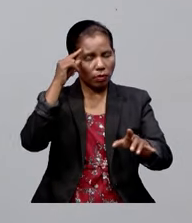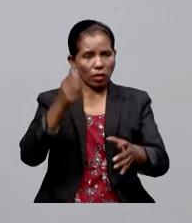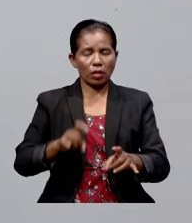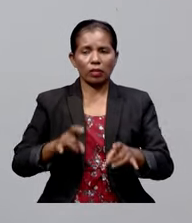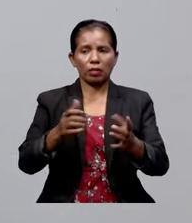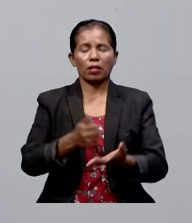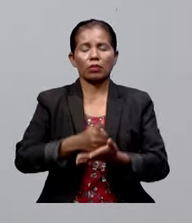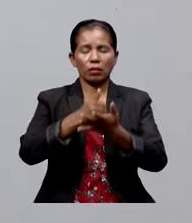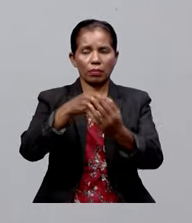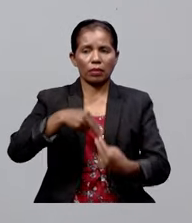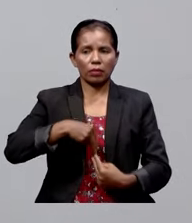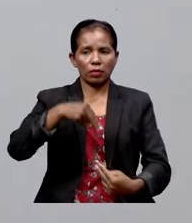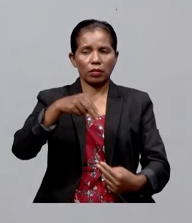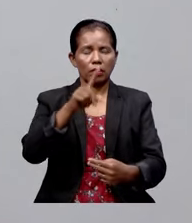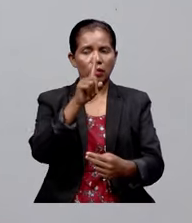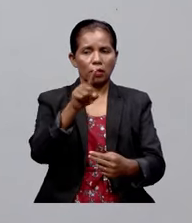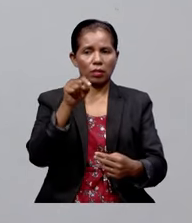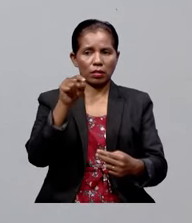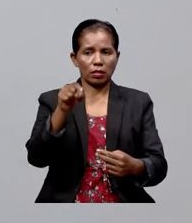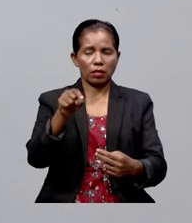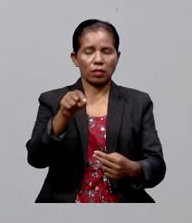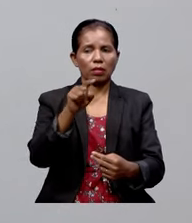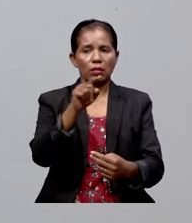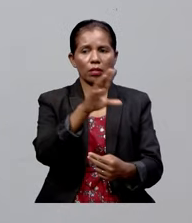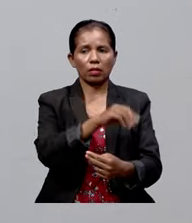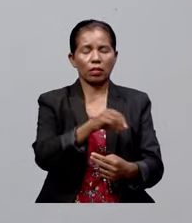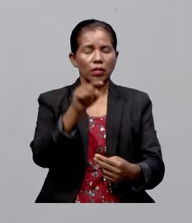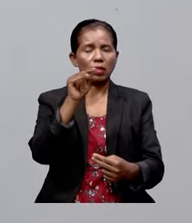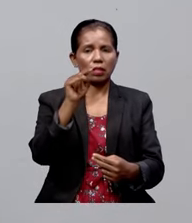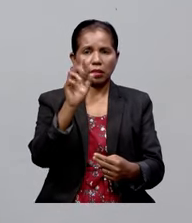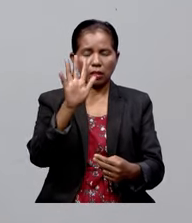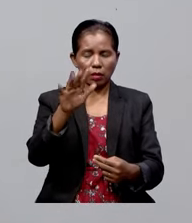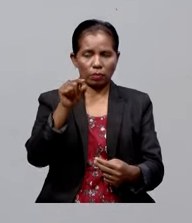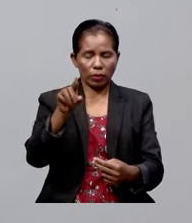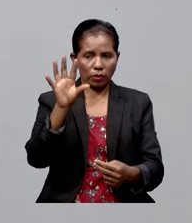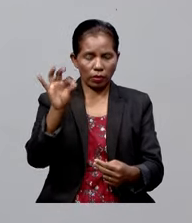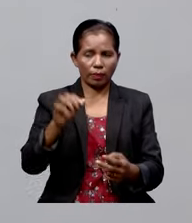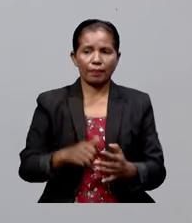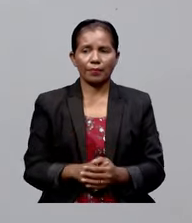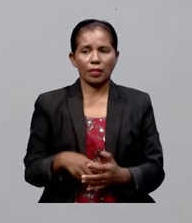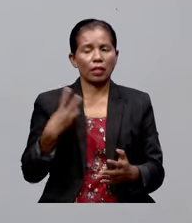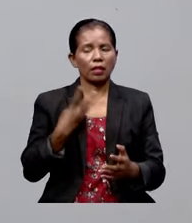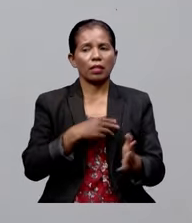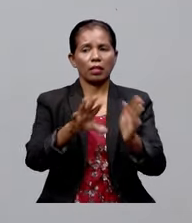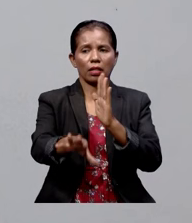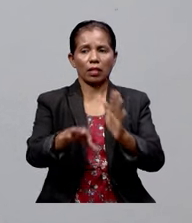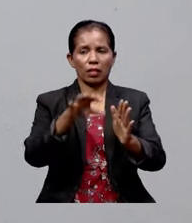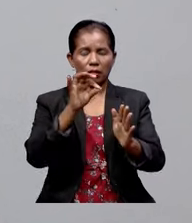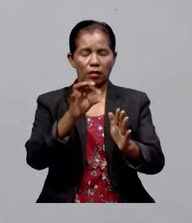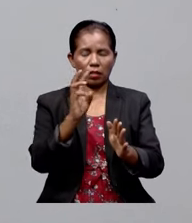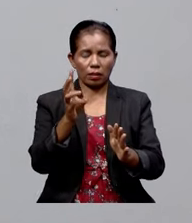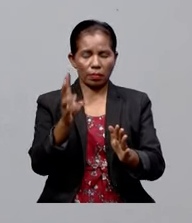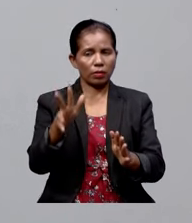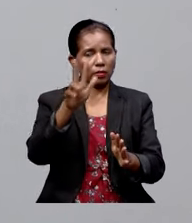também nutrição, de 5.5 milhões e tal, 5.9. E total, mesmo te retém, 73